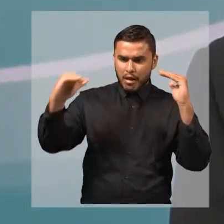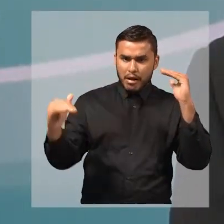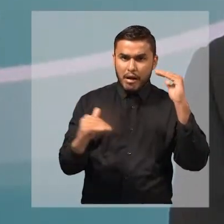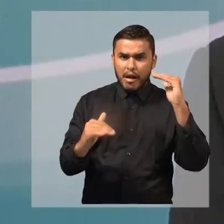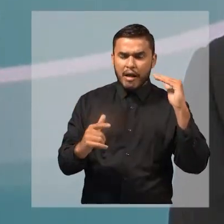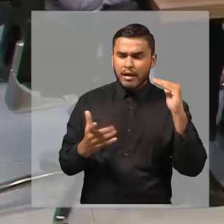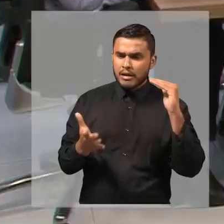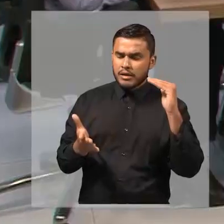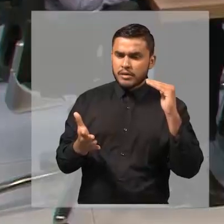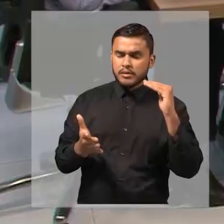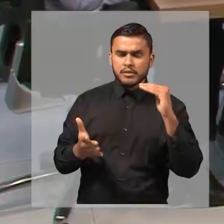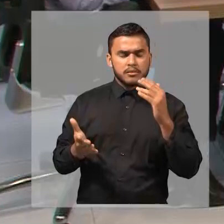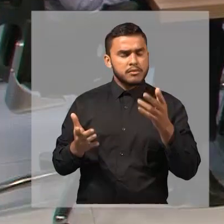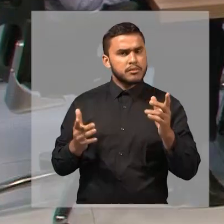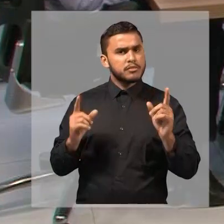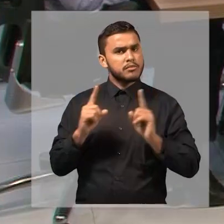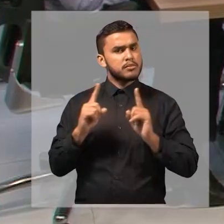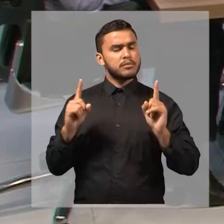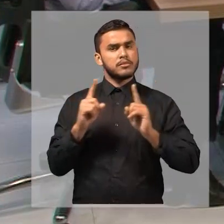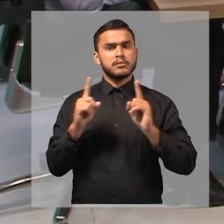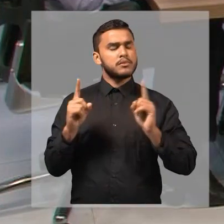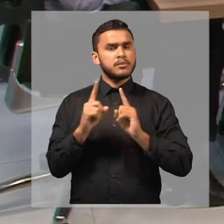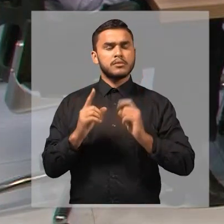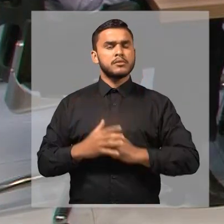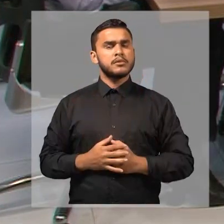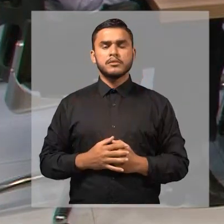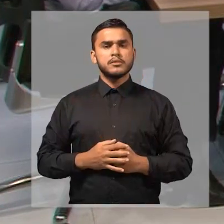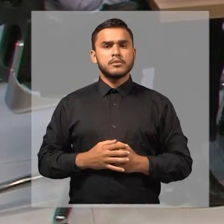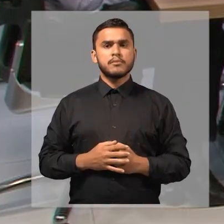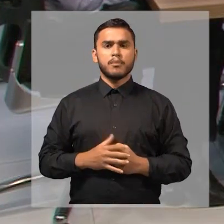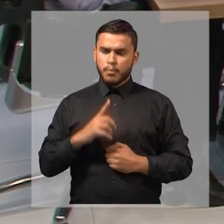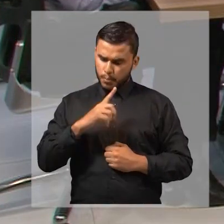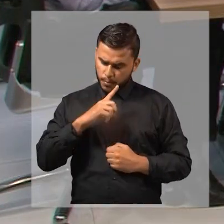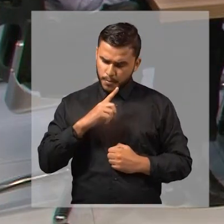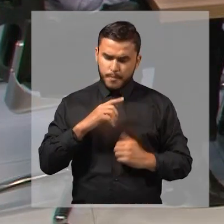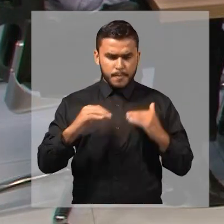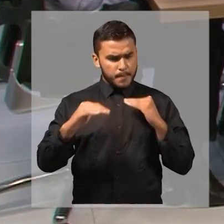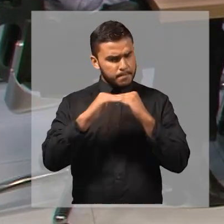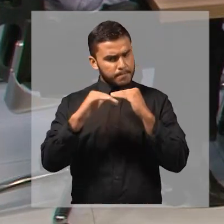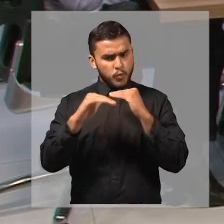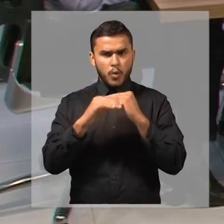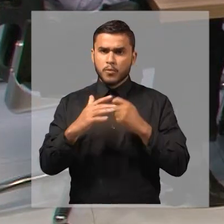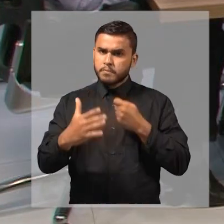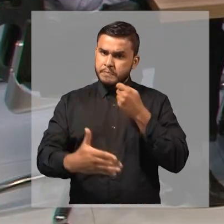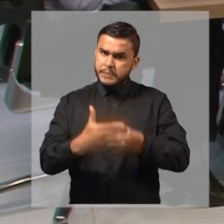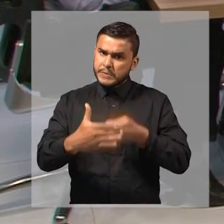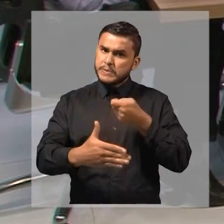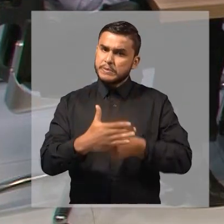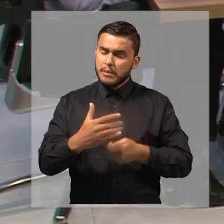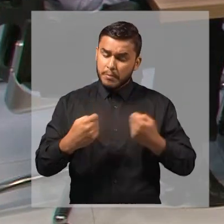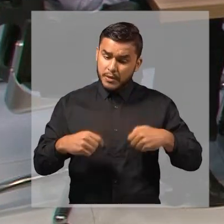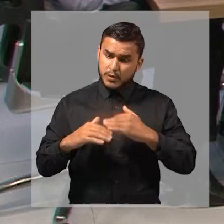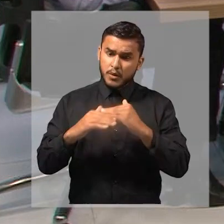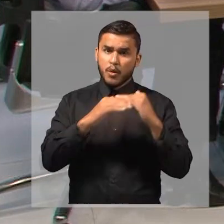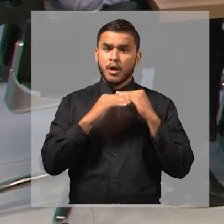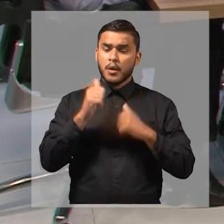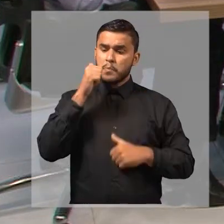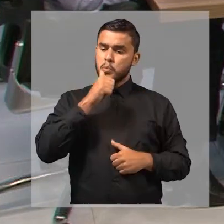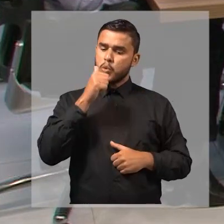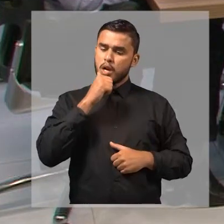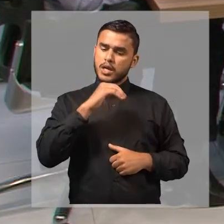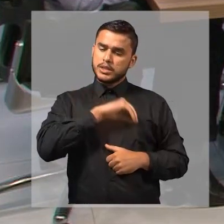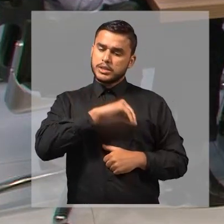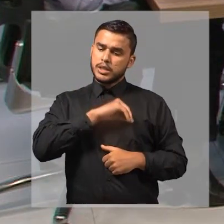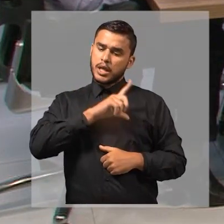boa parte dessas questões, estão ligadas, por exemplo, a questões de ordem econômica. Sim, a mulher...